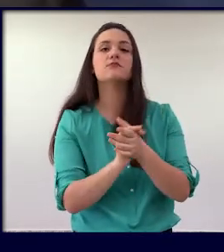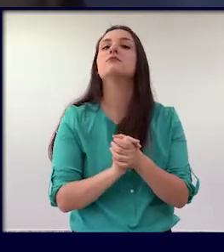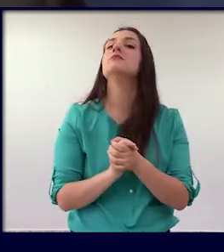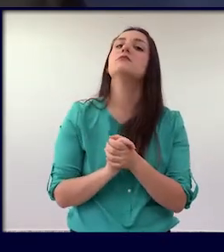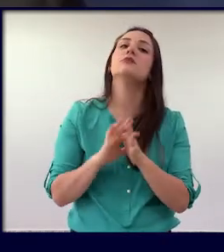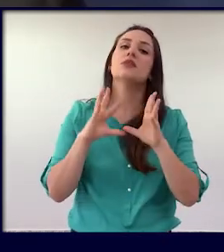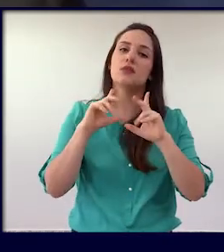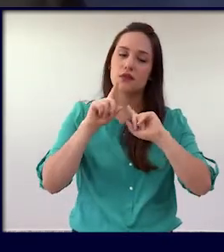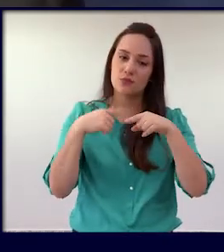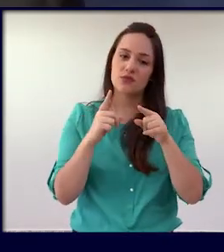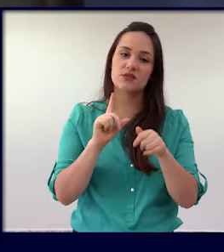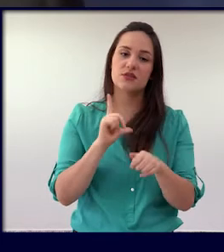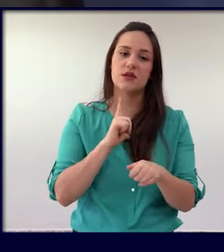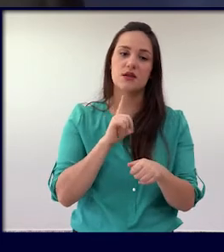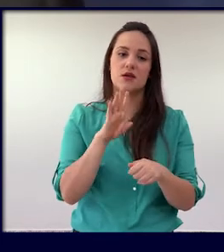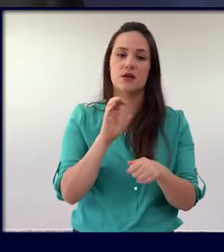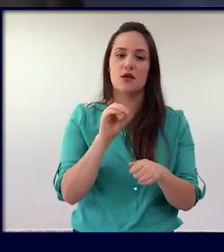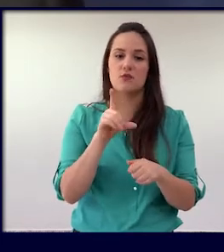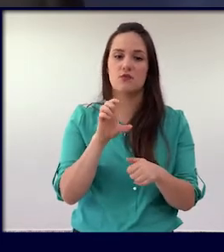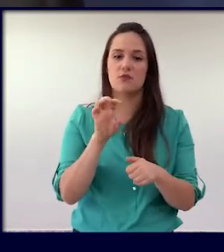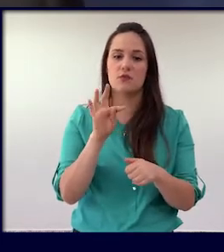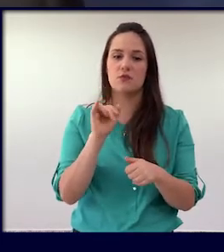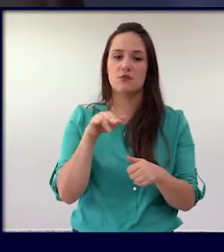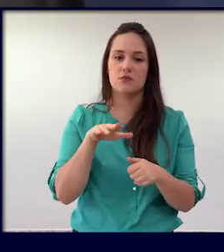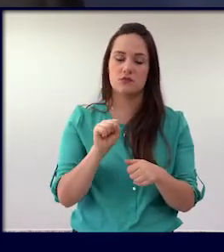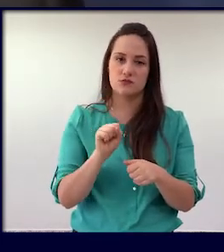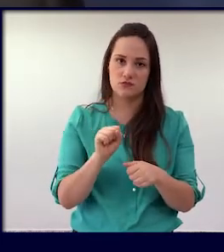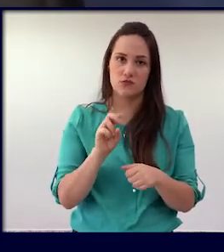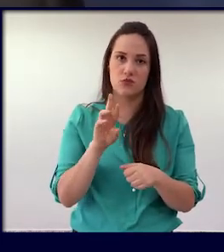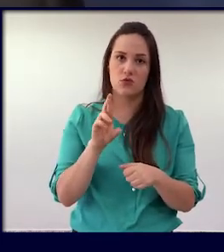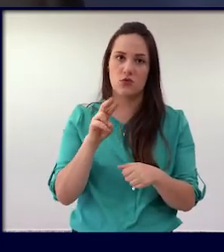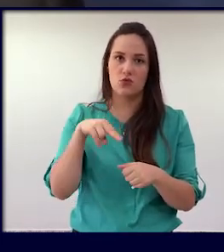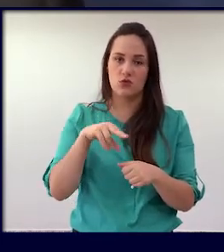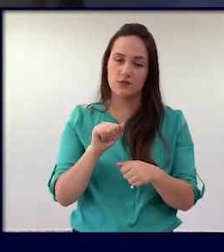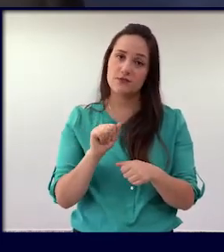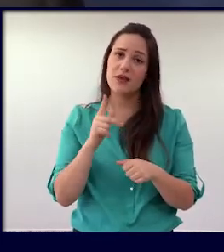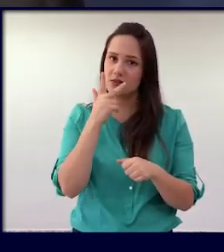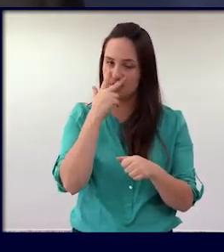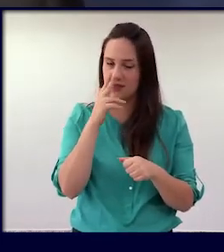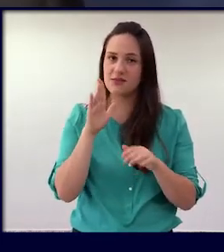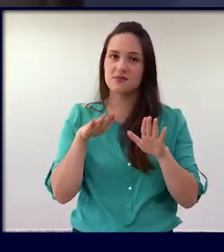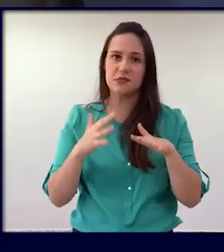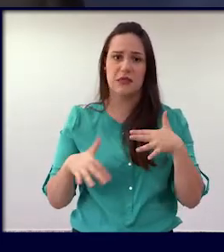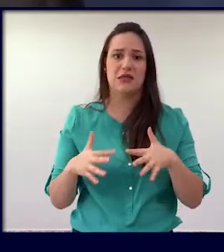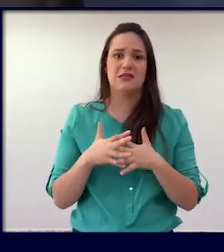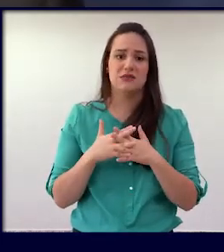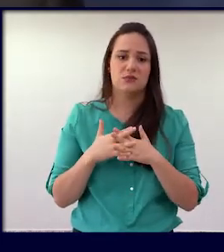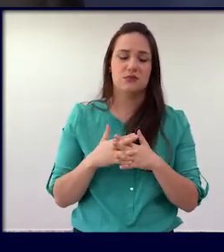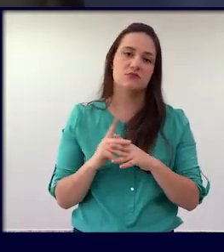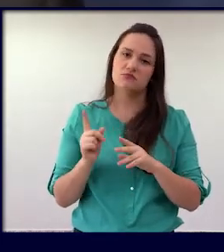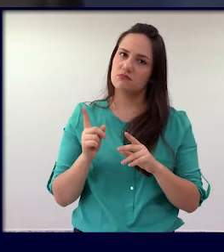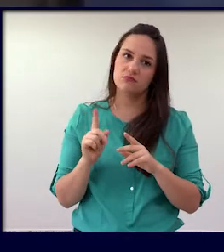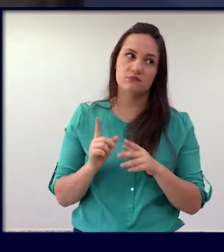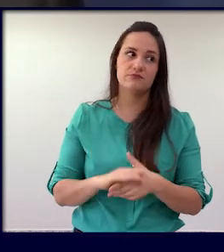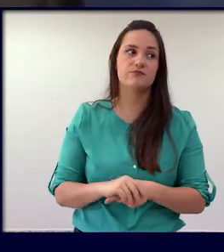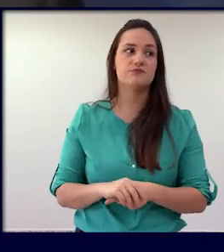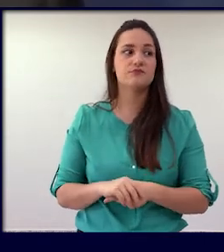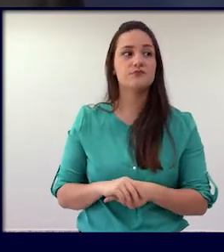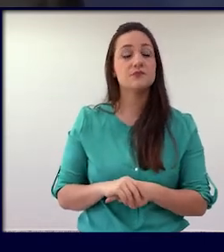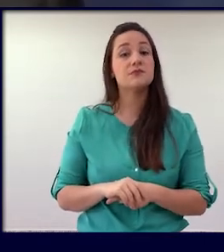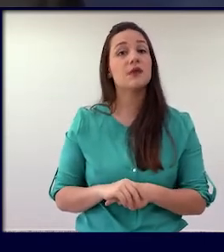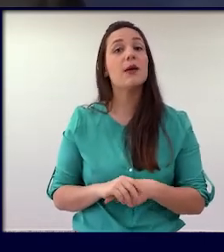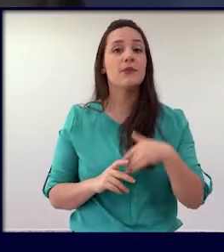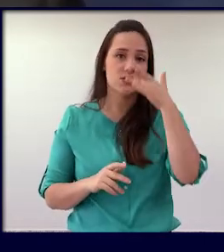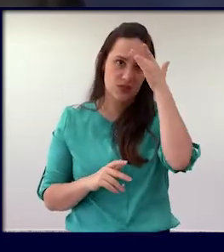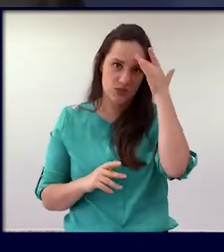encerra e faz a impressão dos boletins de urna. Então, pode parecer muita coisa, pode parecer tudo muito complexo, mas não é.